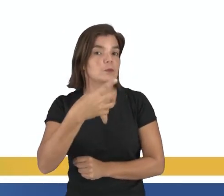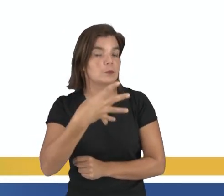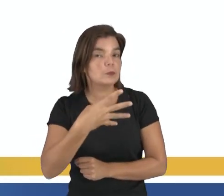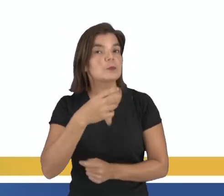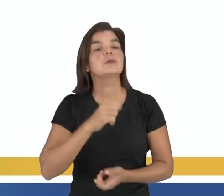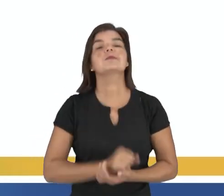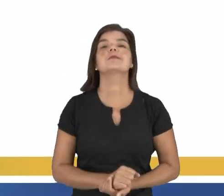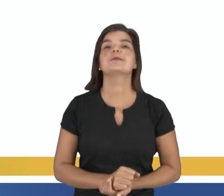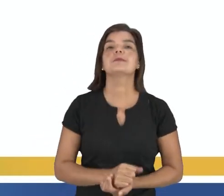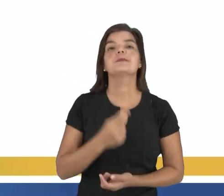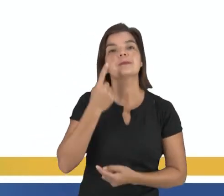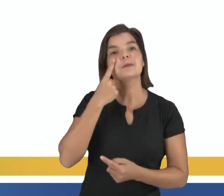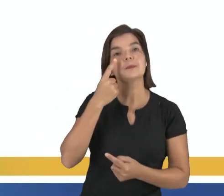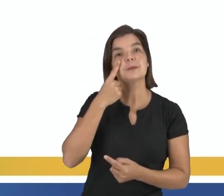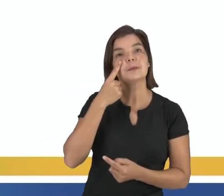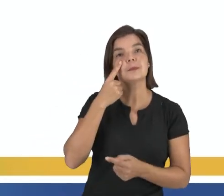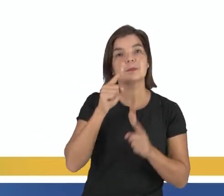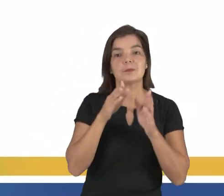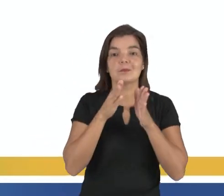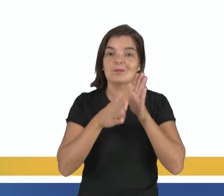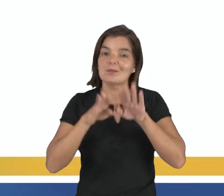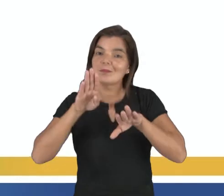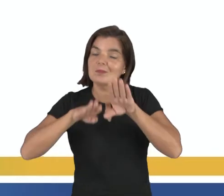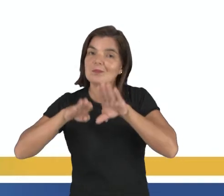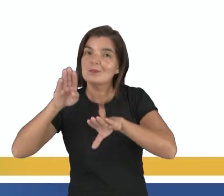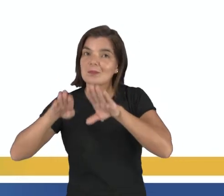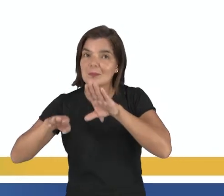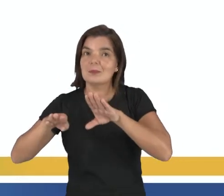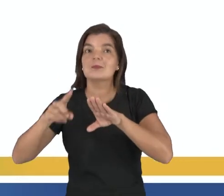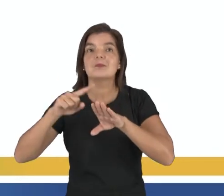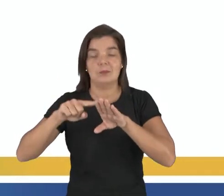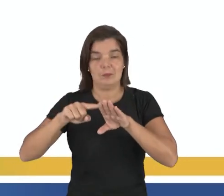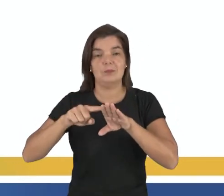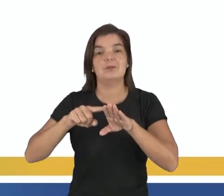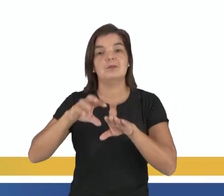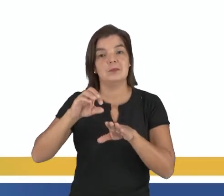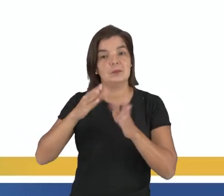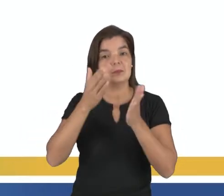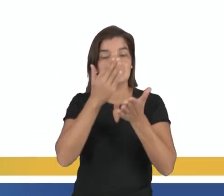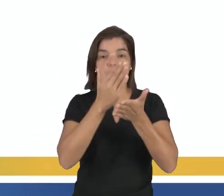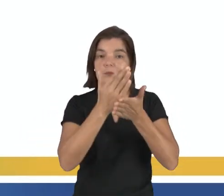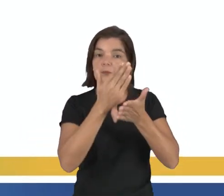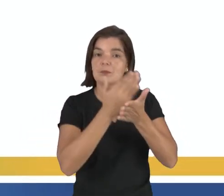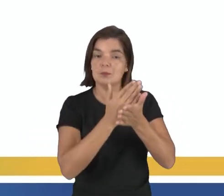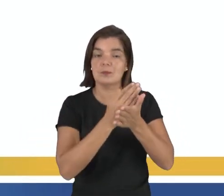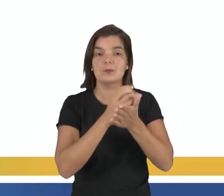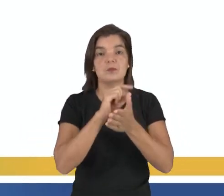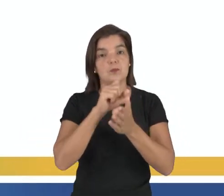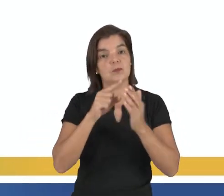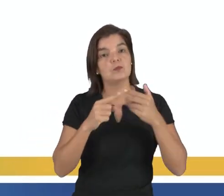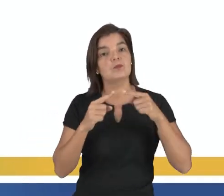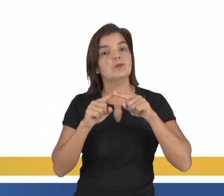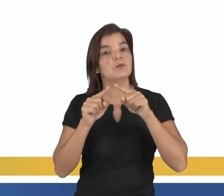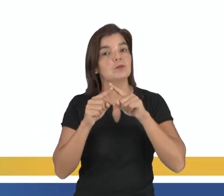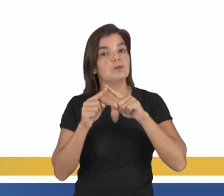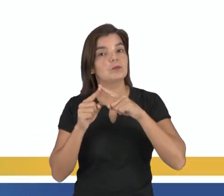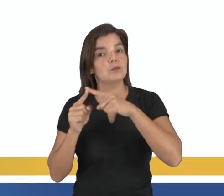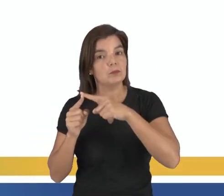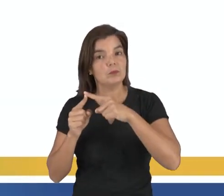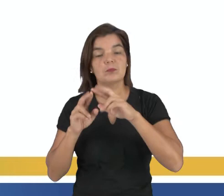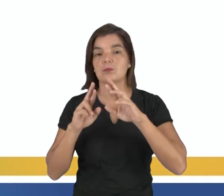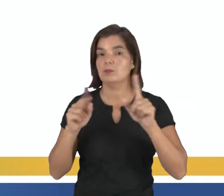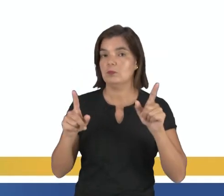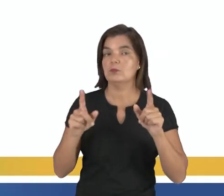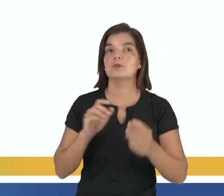menos 4, porque tá vendo, ó, dependendo do sinal, a gente tem uma classificação ou uma indicação diferente.